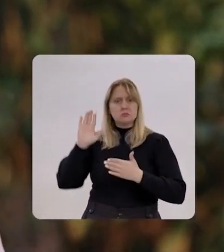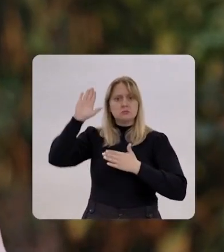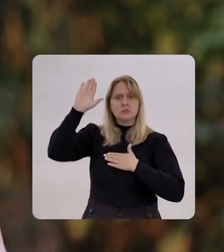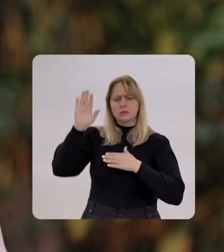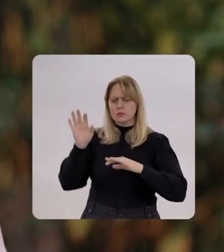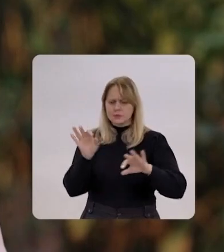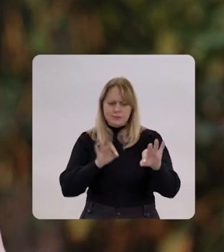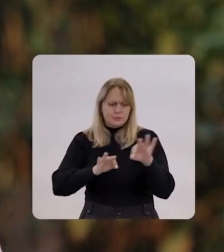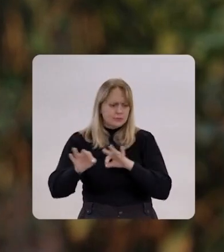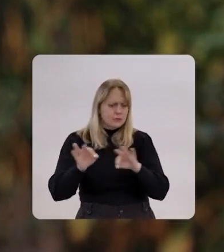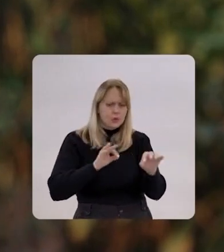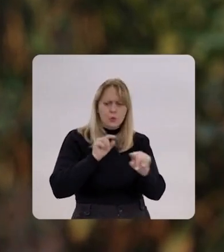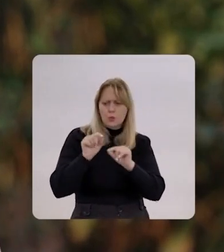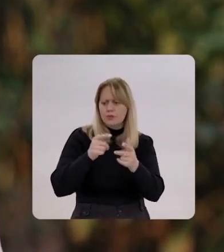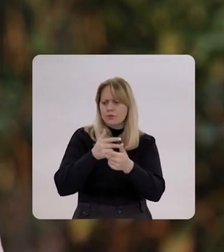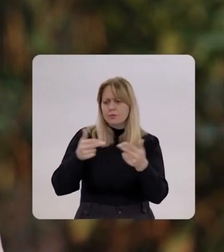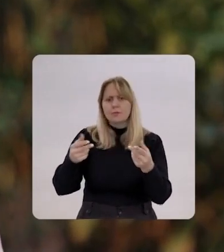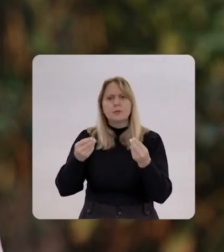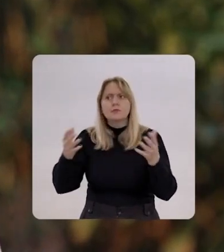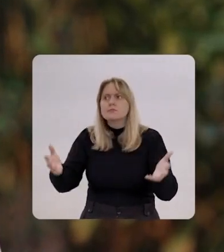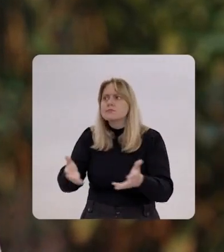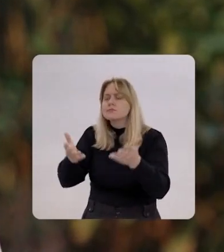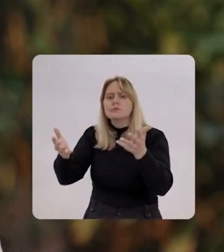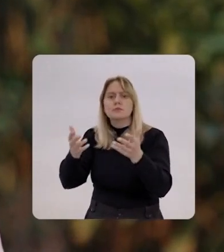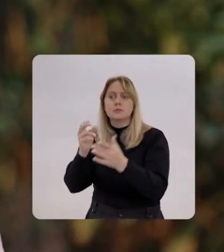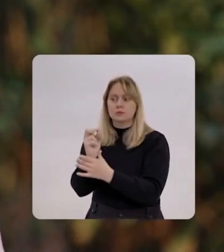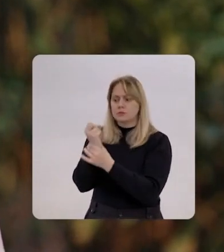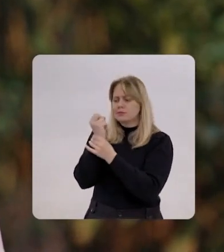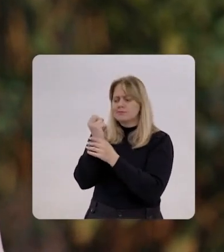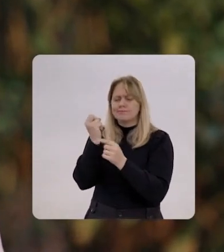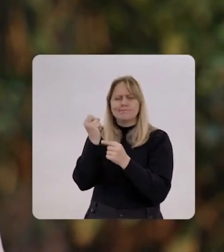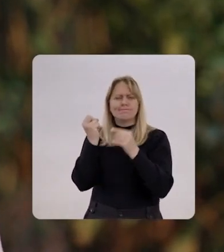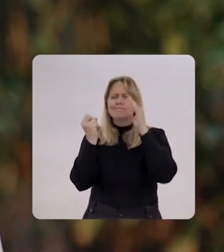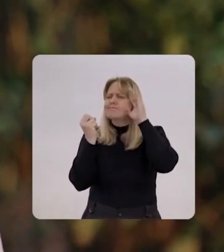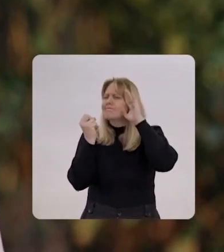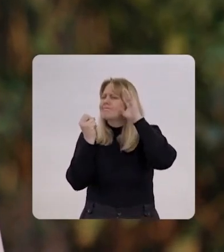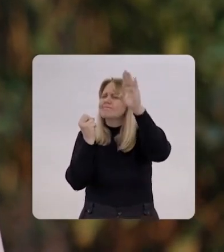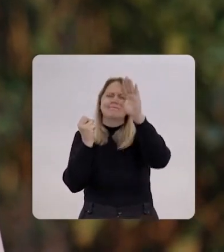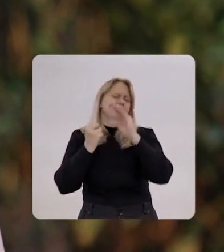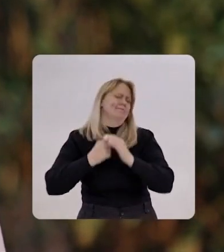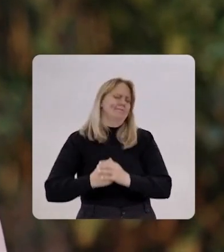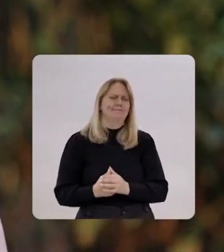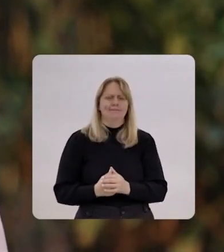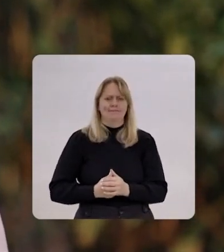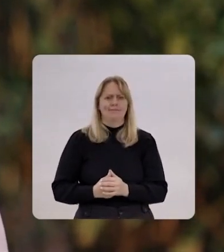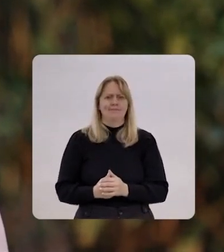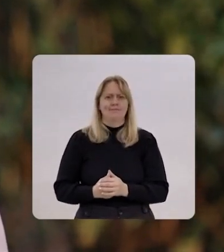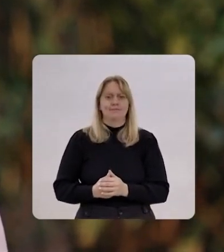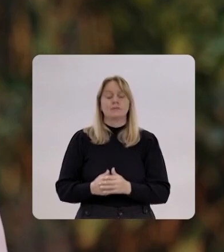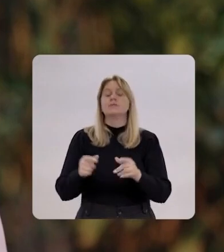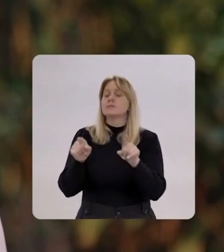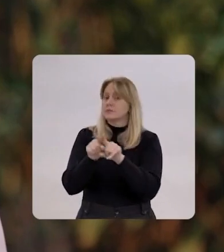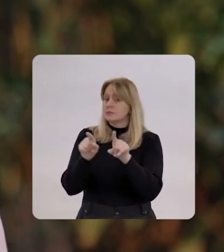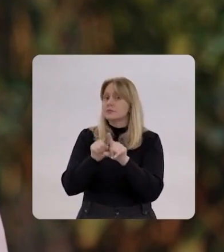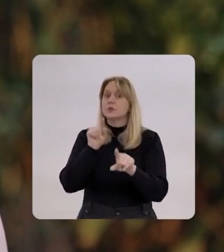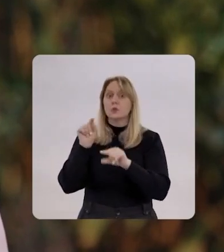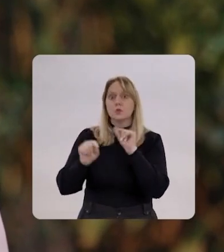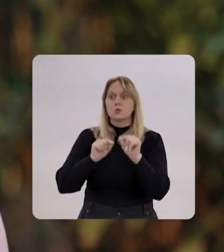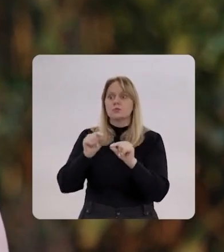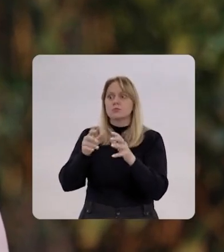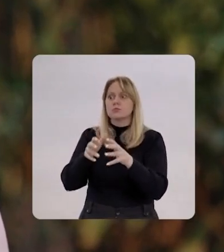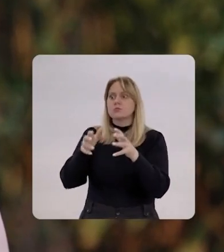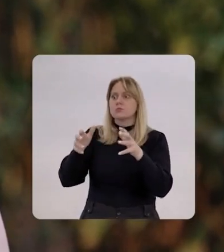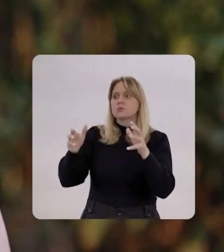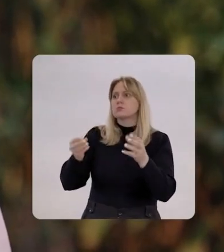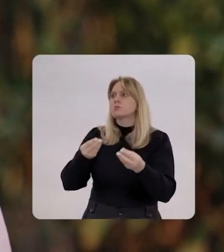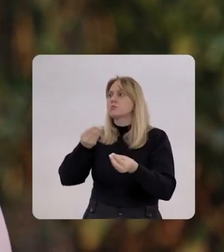estratégias e iniciativas para que a segurança fosse uma das prioridades, inclusive ampliando o